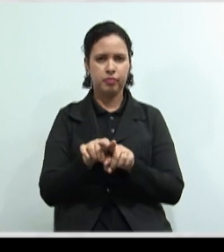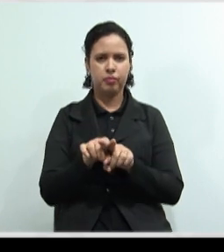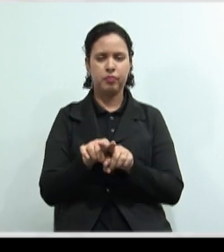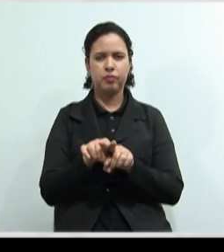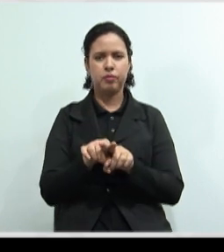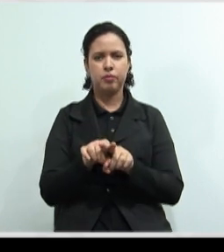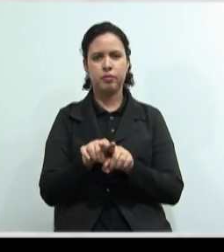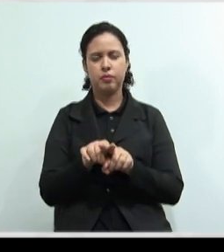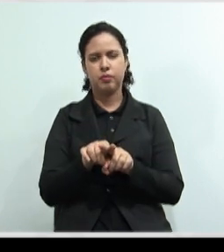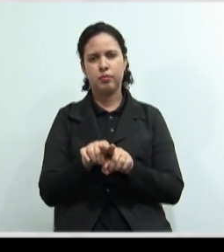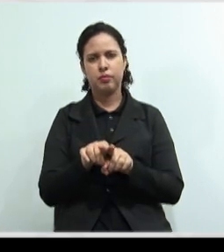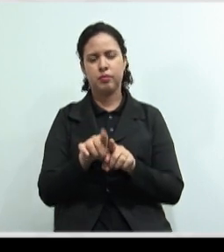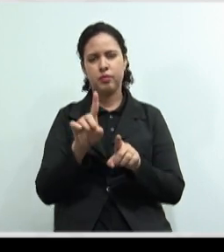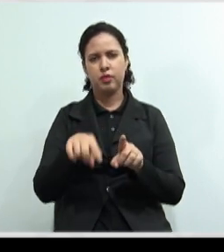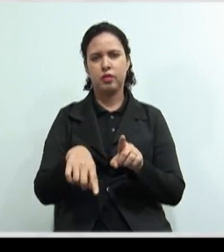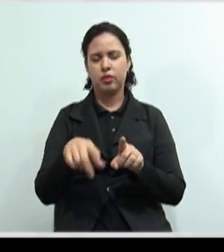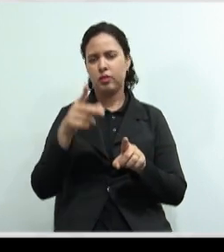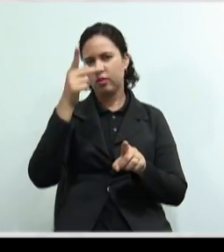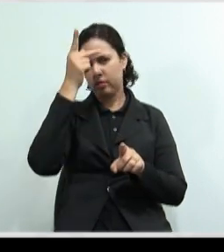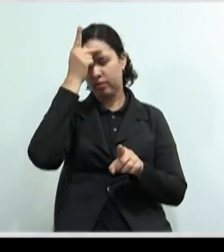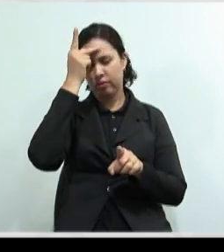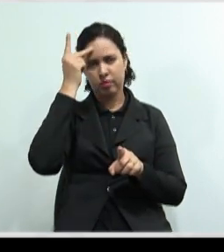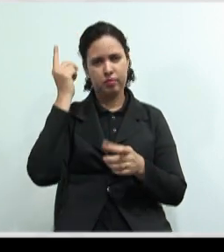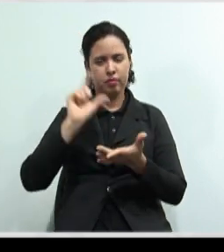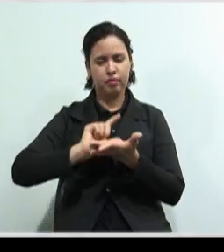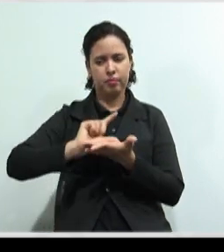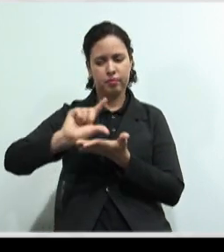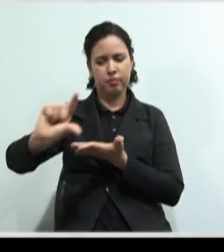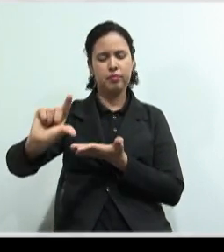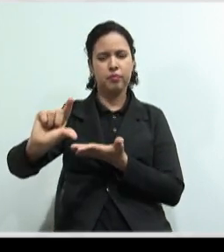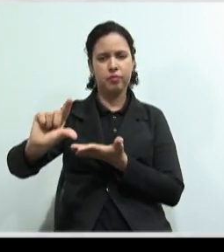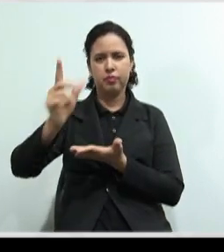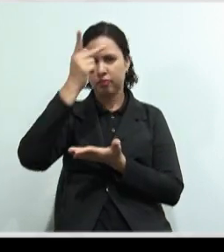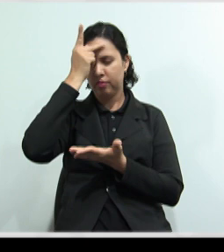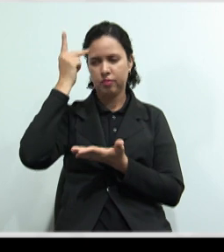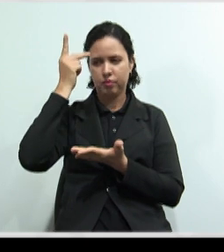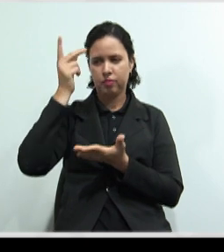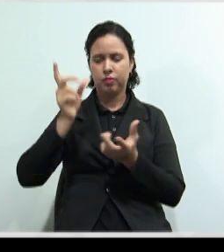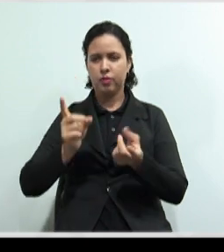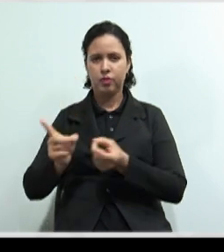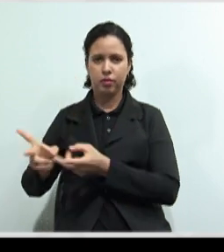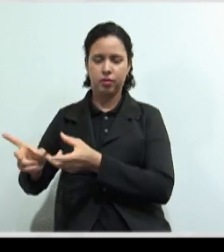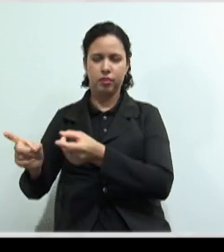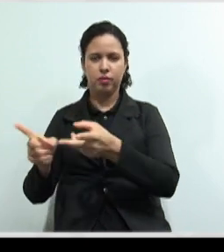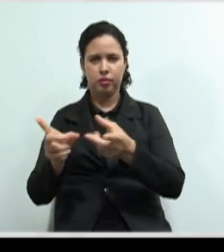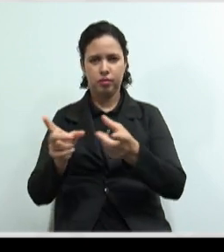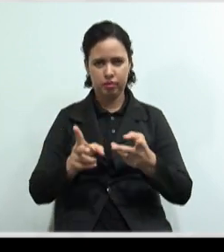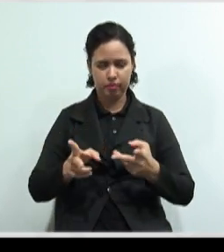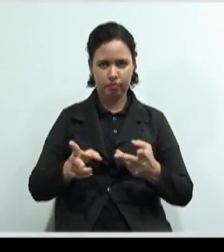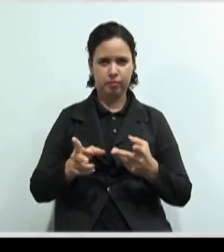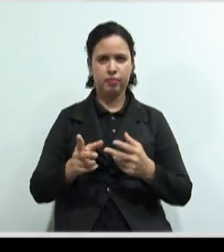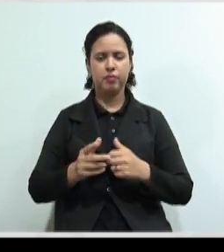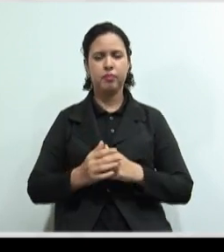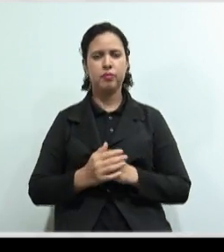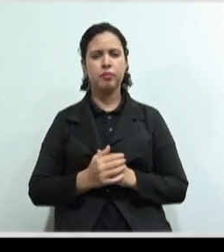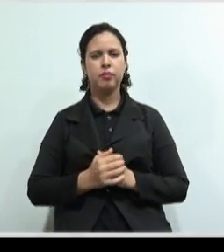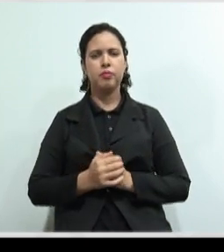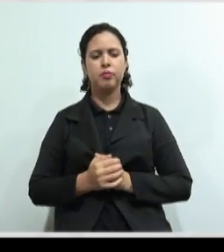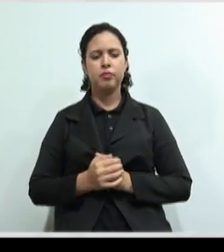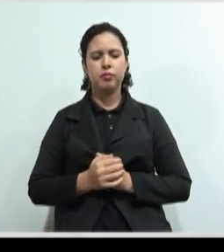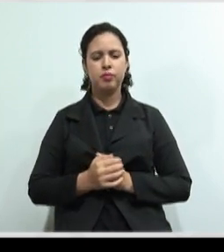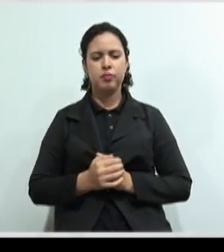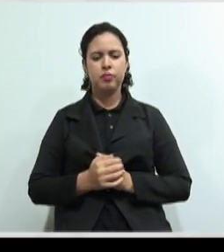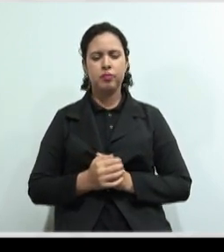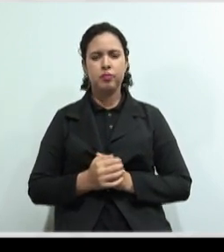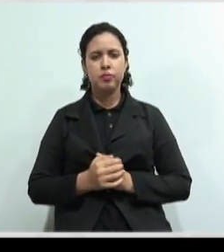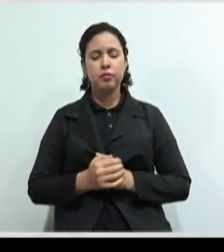que fica para os atravessadores. Por exemplo, os varejistas, atacadistas, como discutimos em aulas anteriores. E às